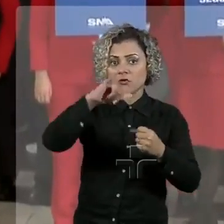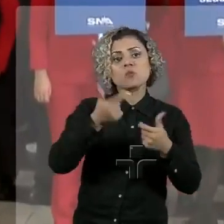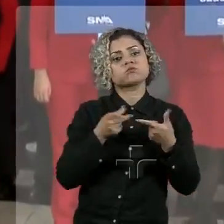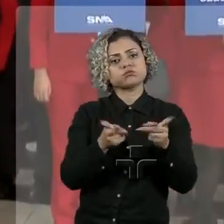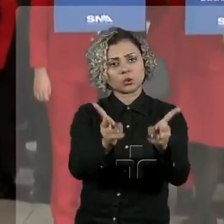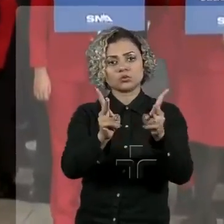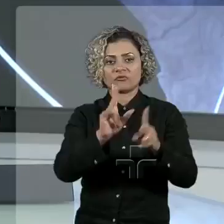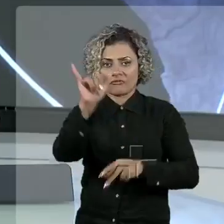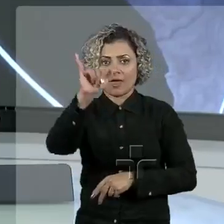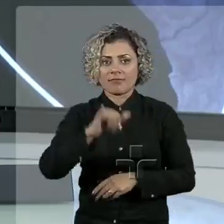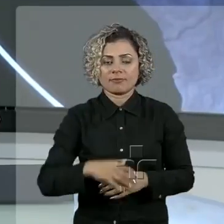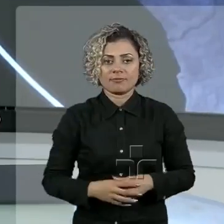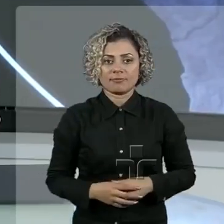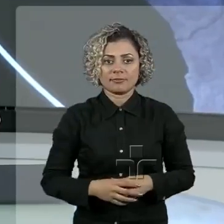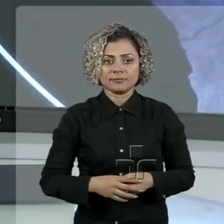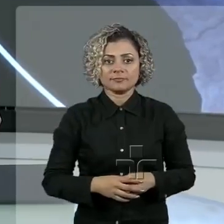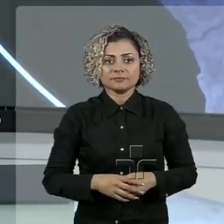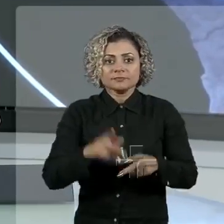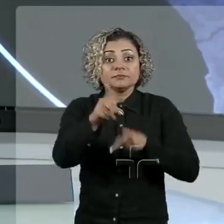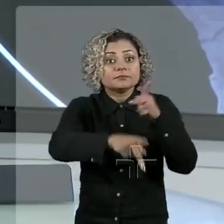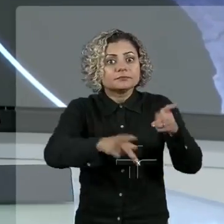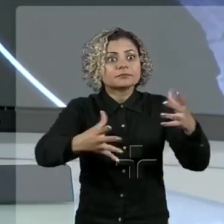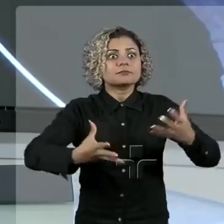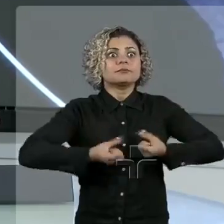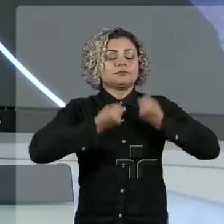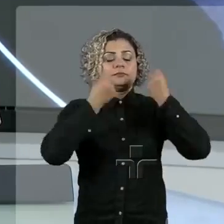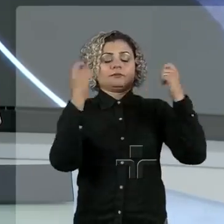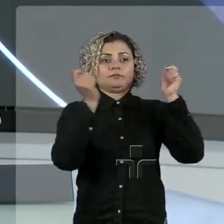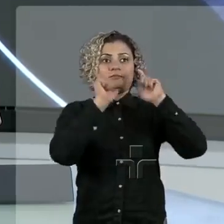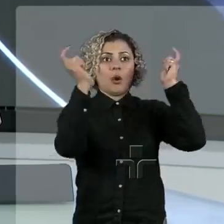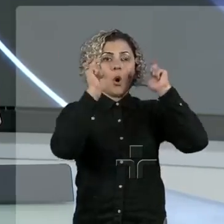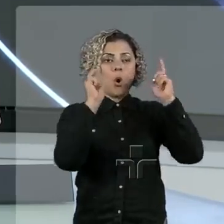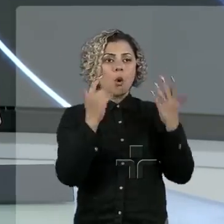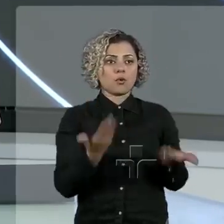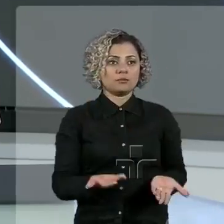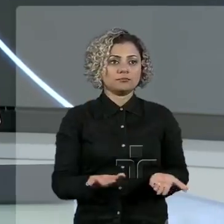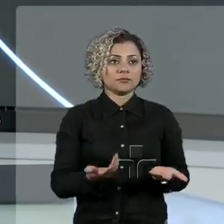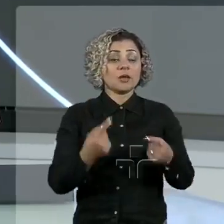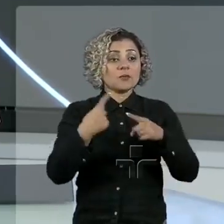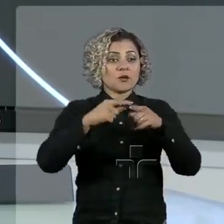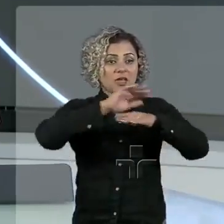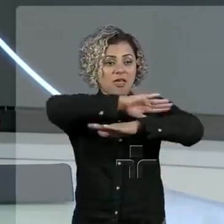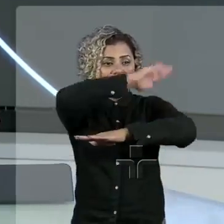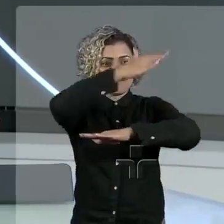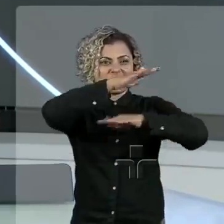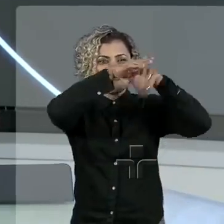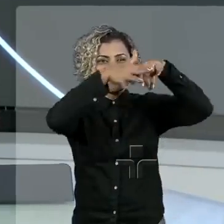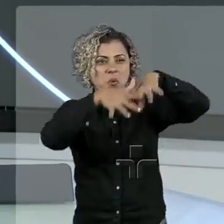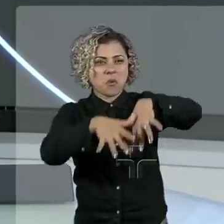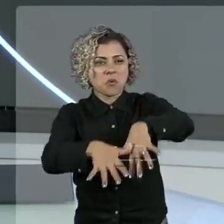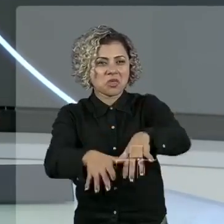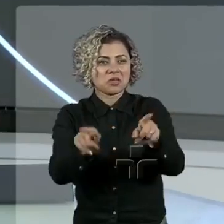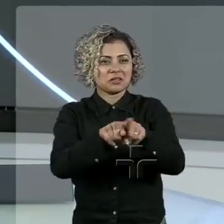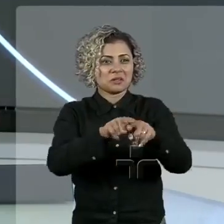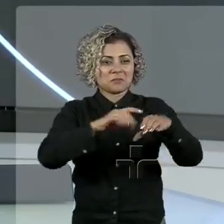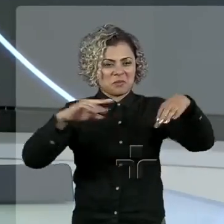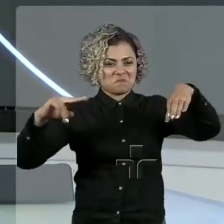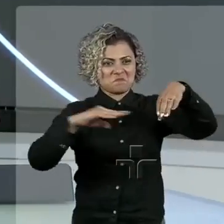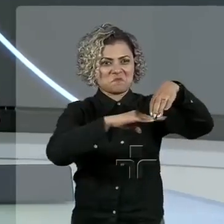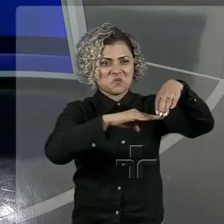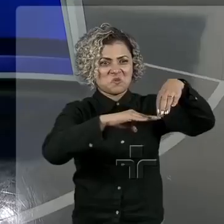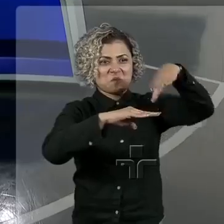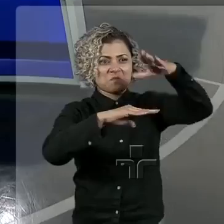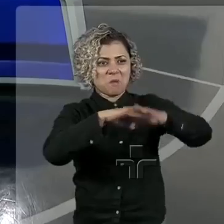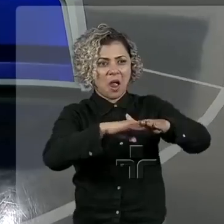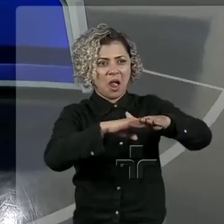mantida. A população está assustada, não, Janaína, com esses deslizamentos, estruturas caindo, ponte no